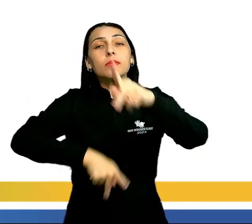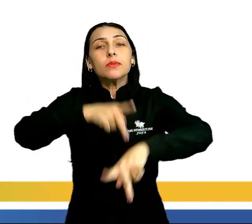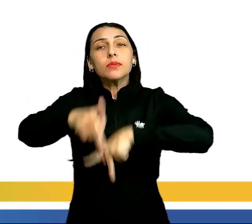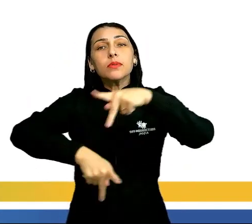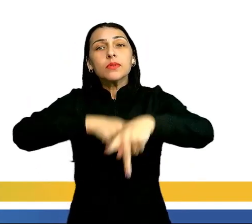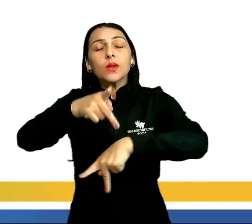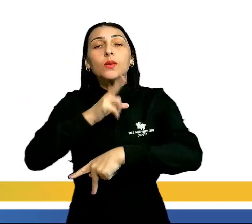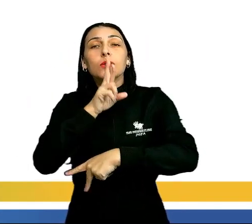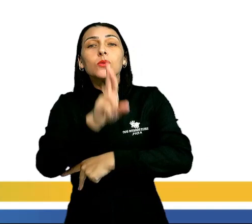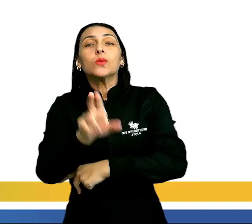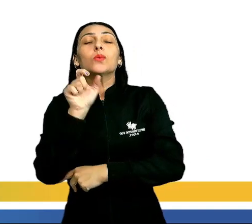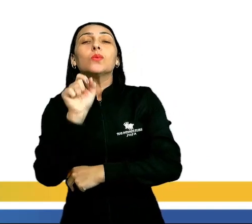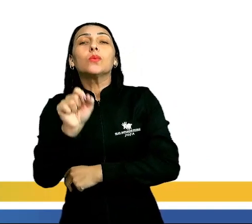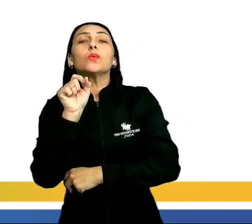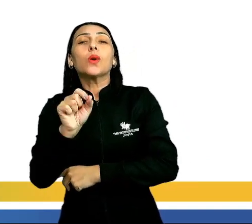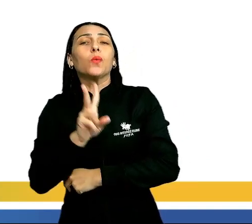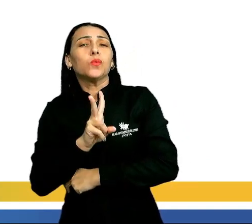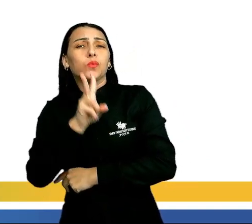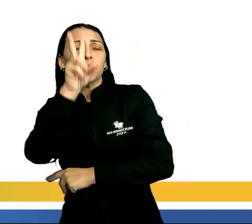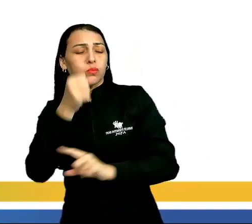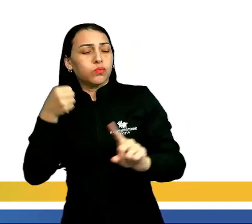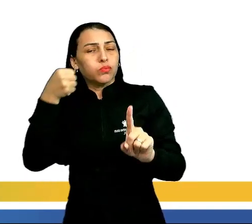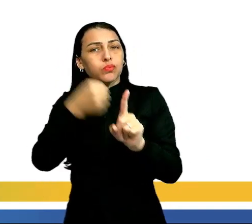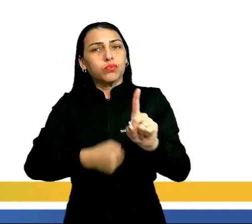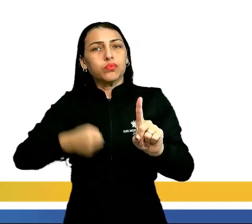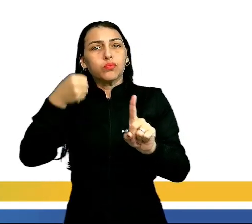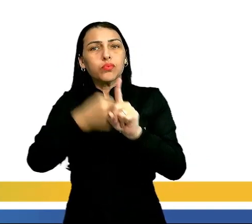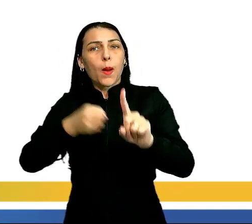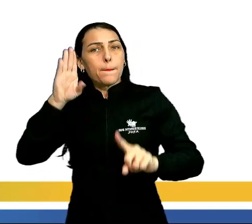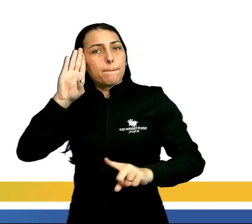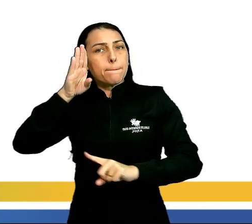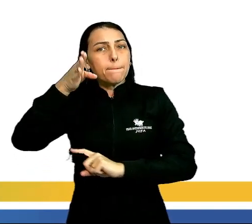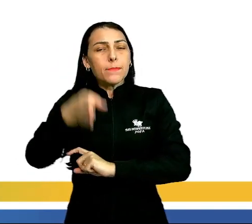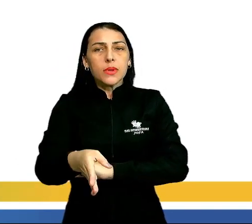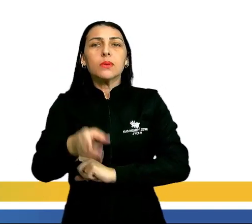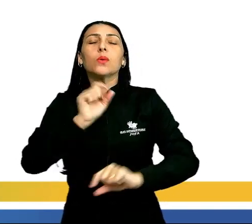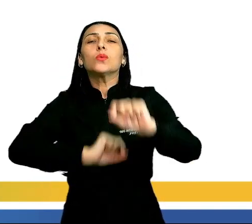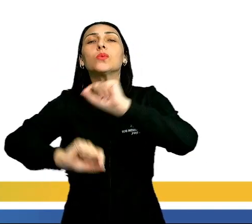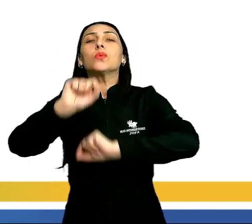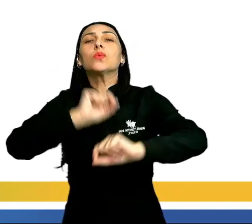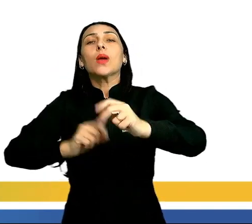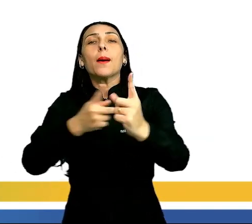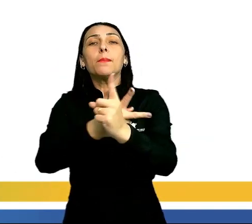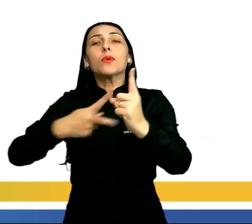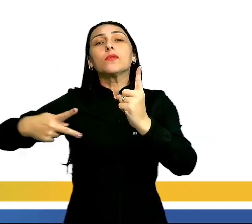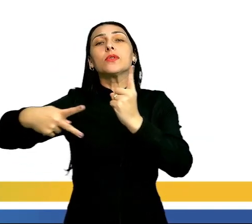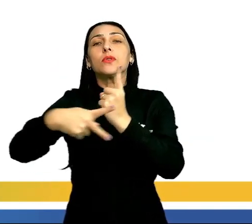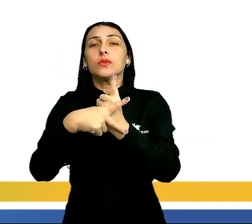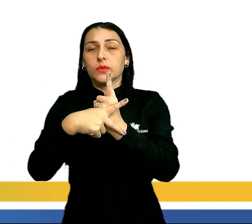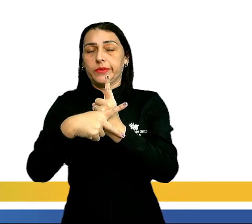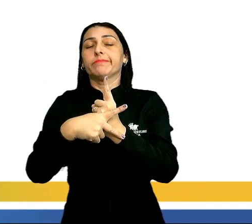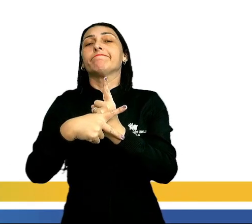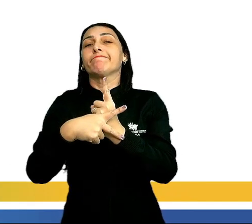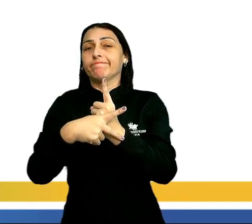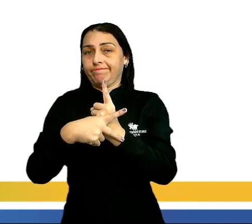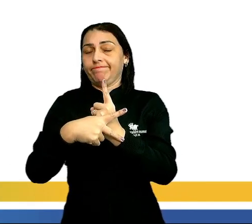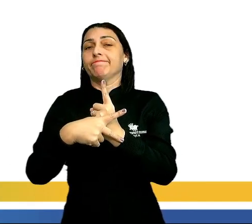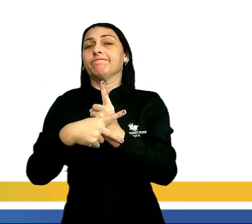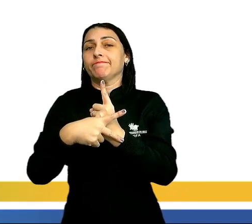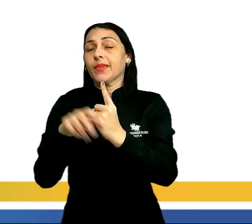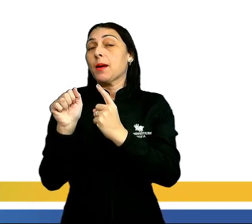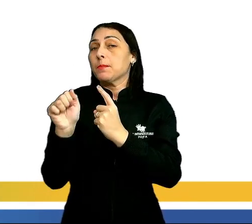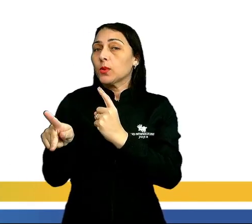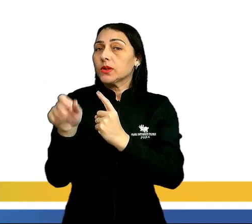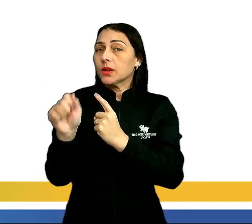população, resultando aí num forte impacto, principalmente sobre a previdência social, ou seja, sobre